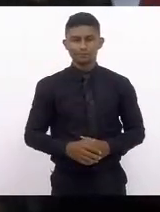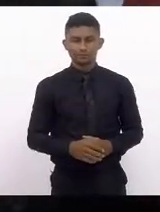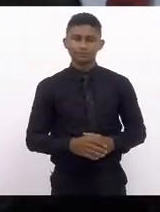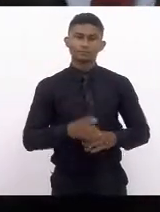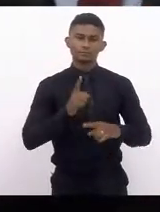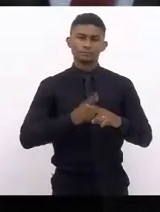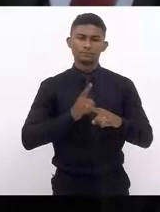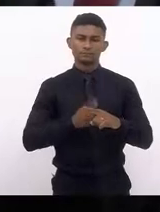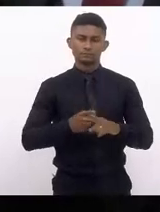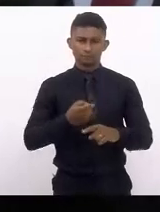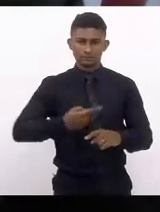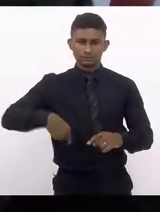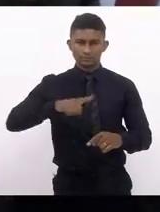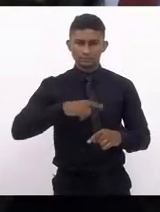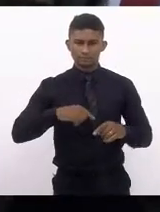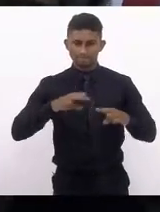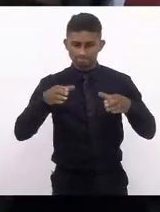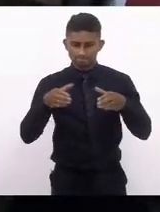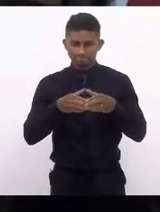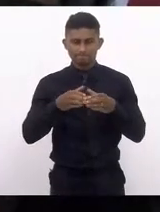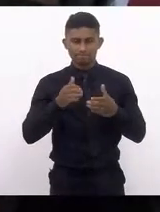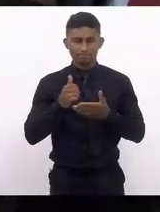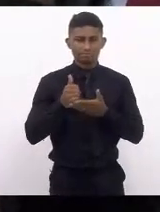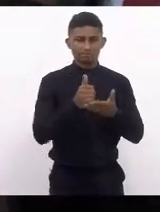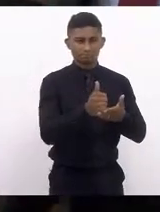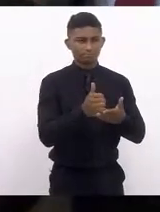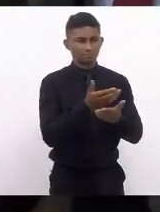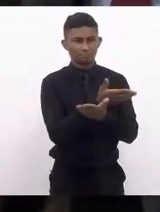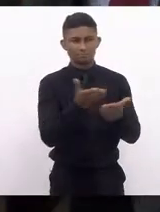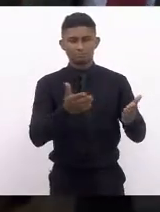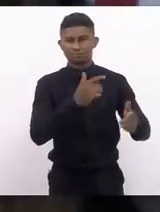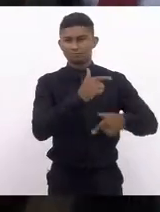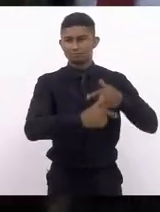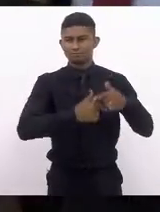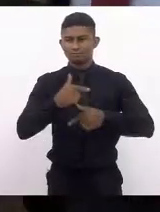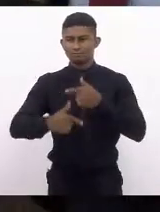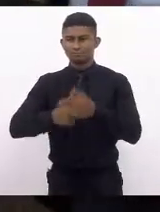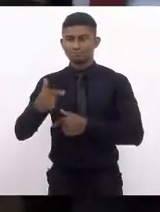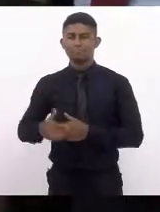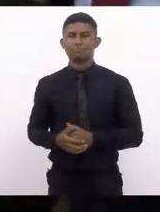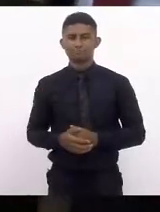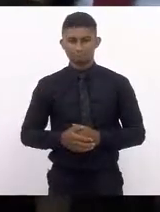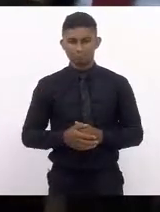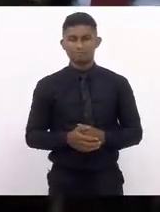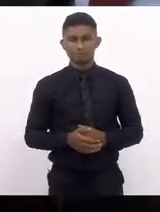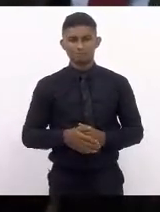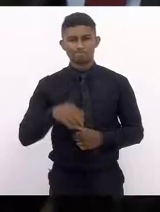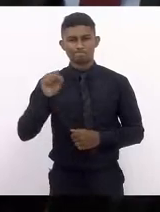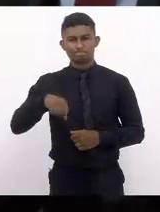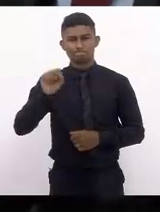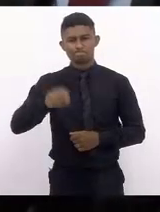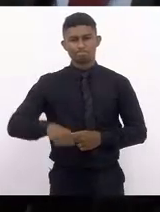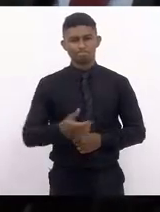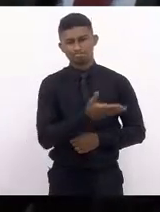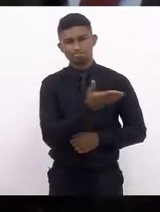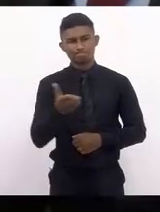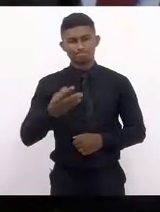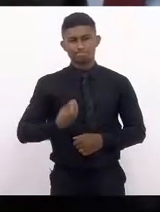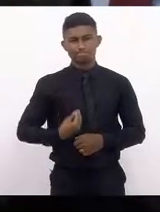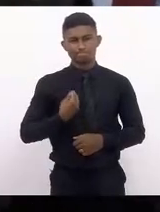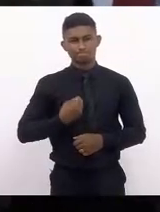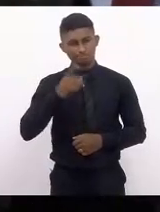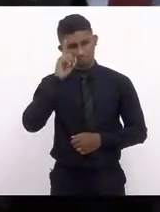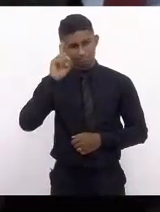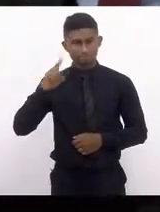porque a gente defende que tenham dignidade sobre seus trabalhos que seja reconhecido sim no seu cotidiano